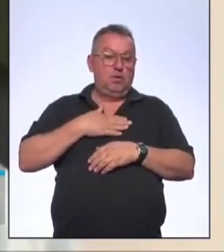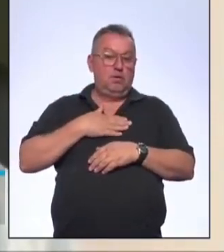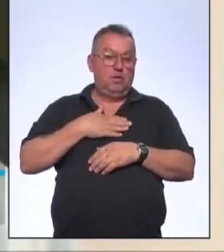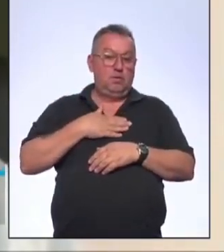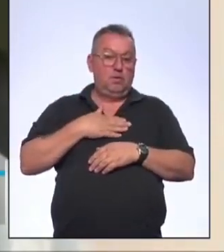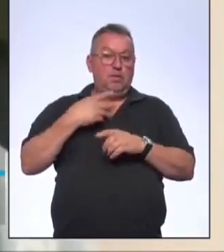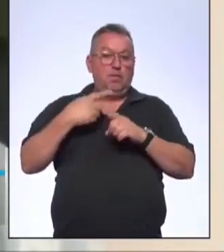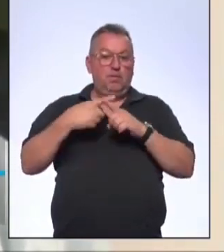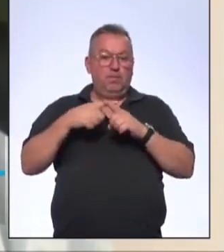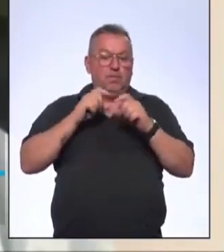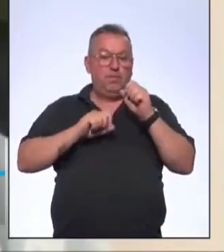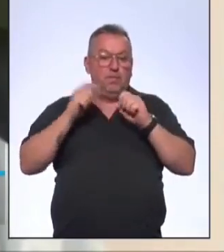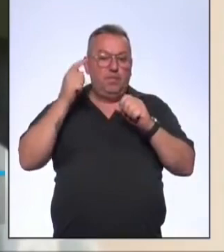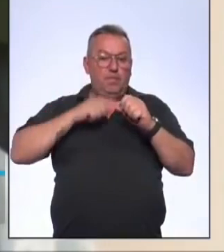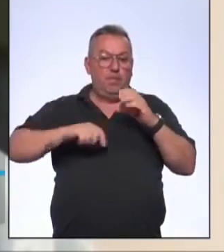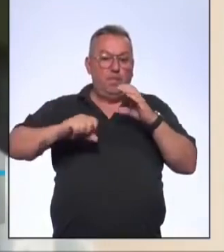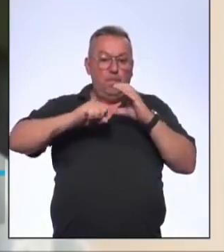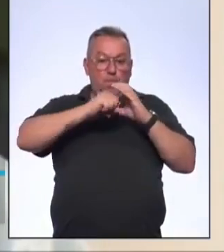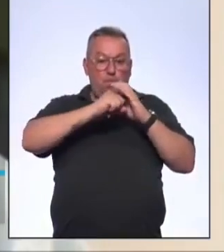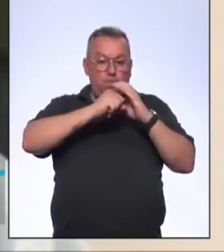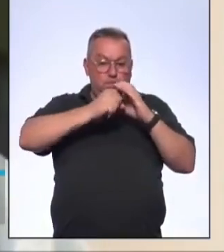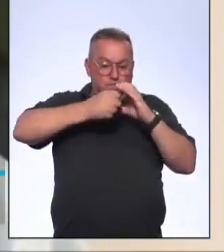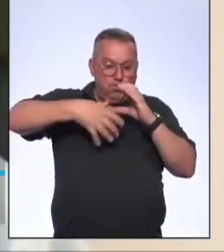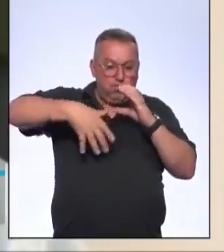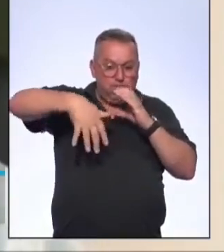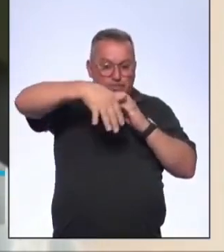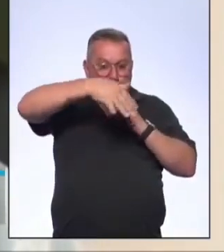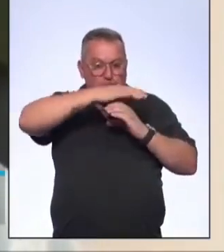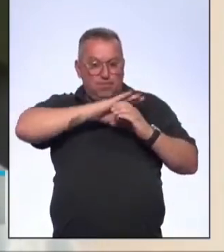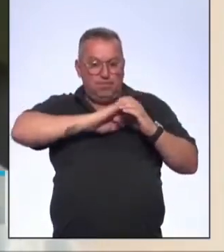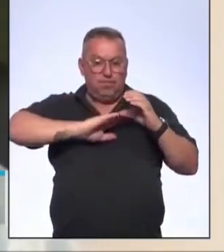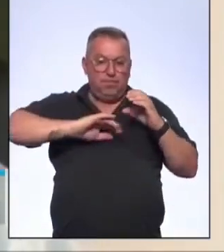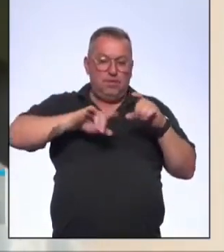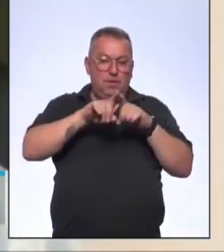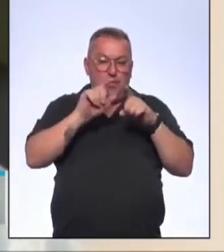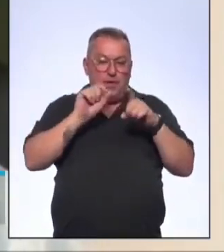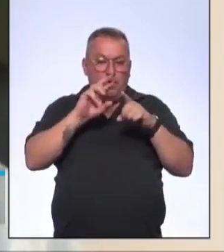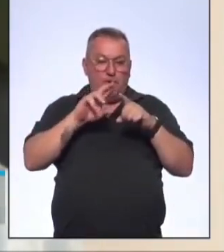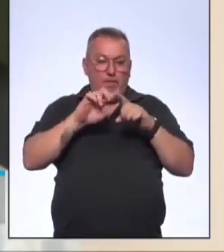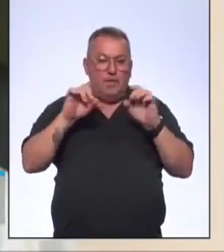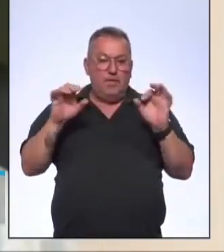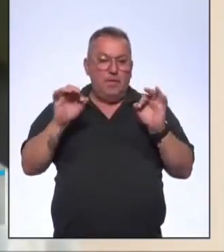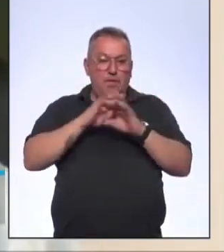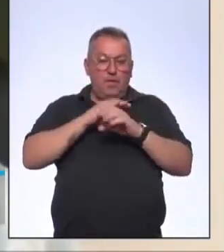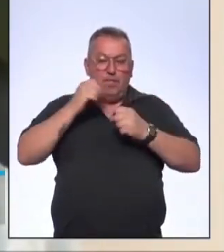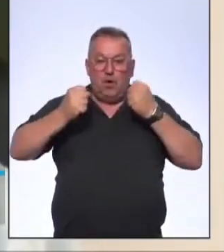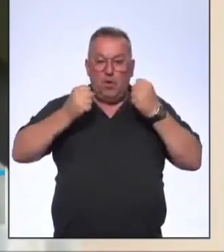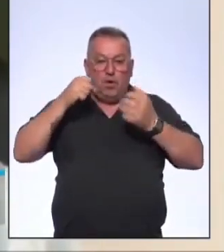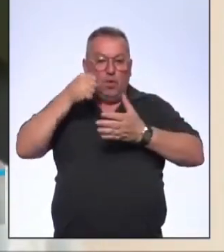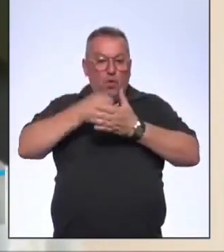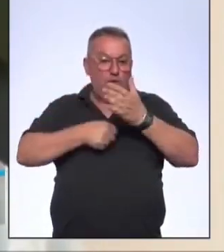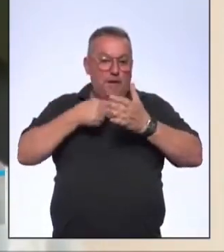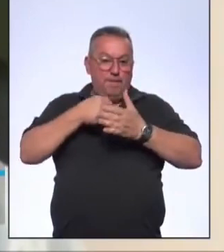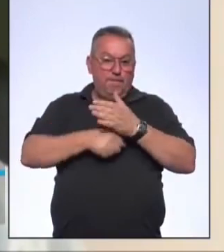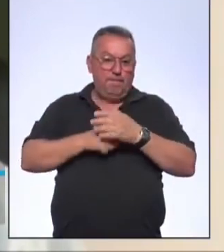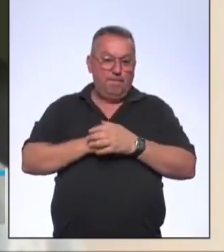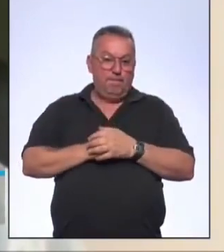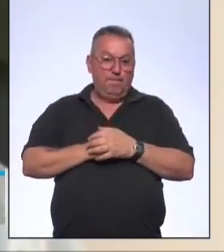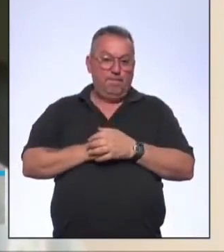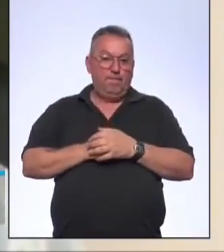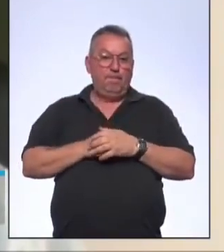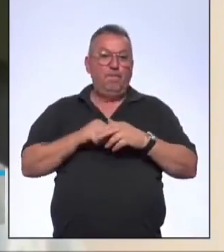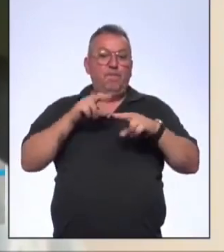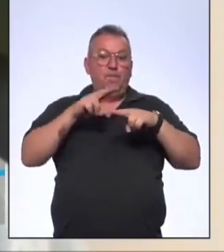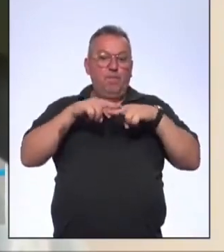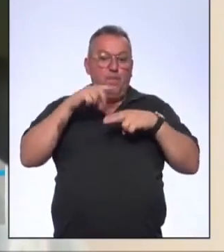tá? Para encher as células de nutrientes e oxigênio para ficar pronto para correr ou para lutar. Então por isso que quando eu